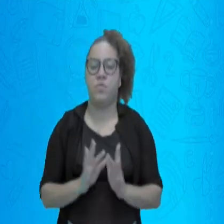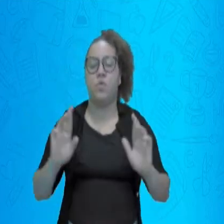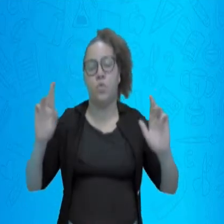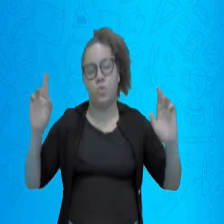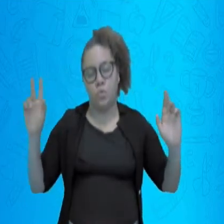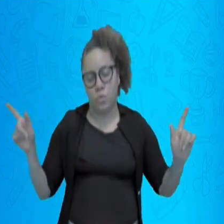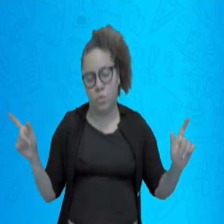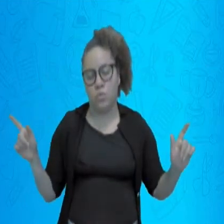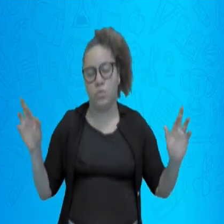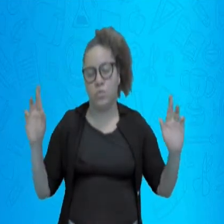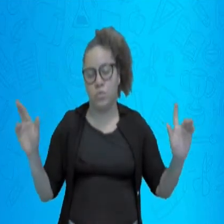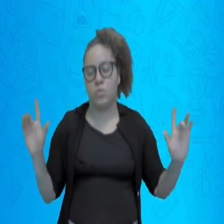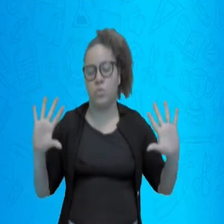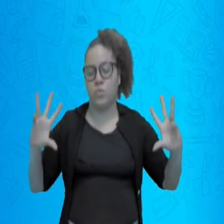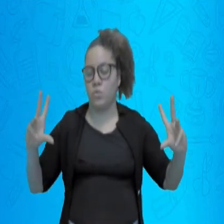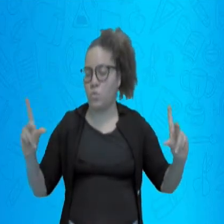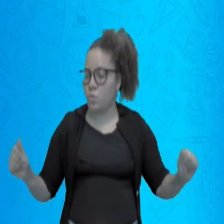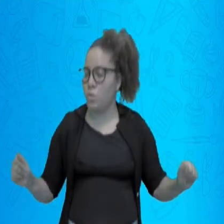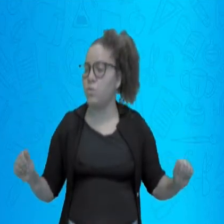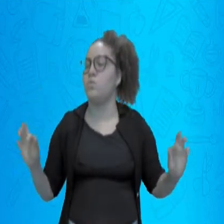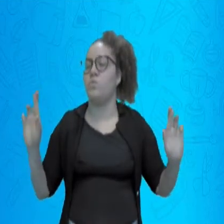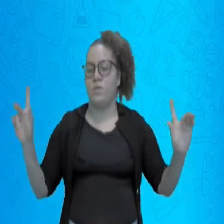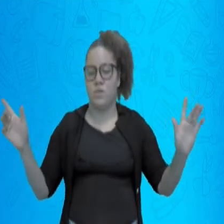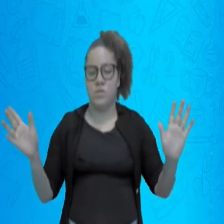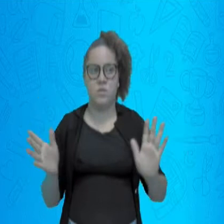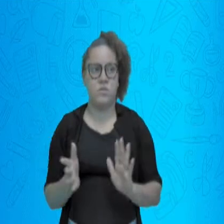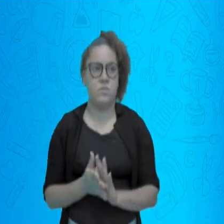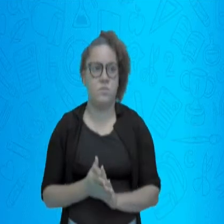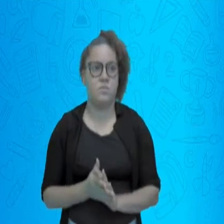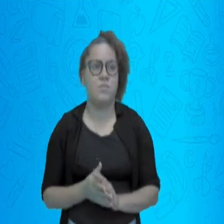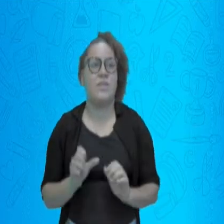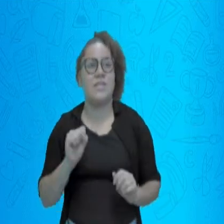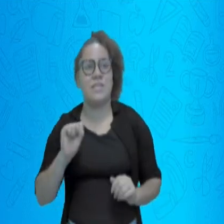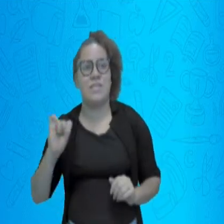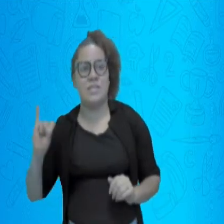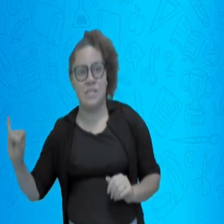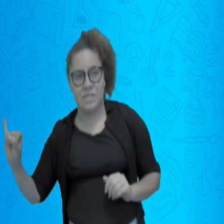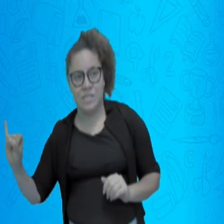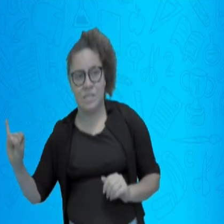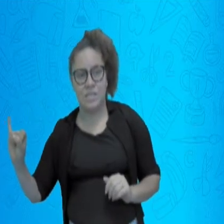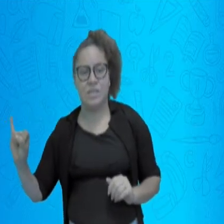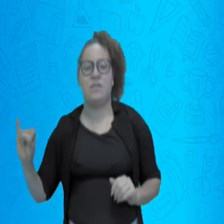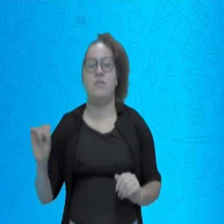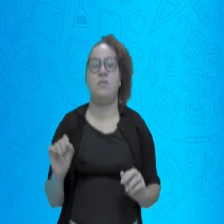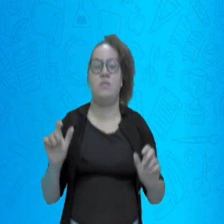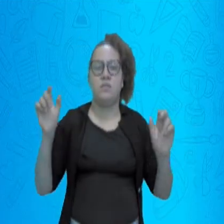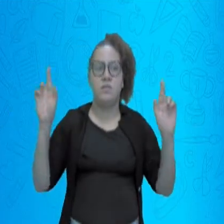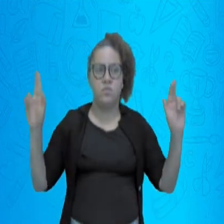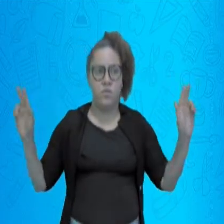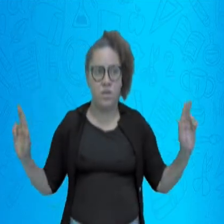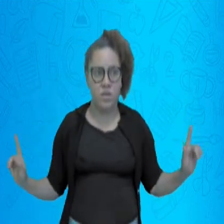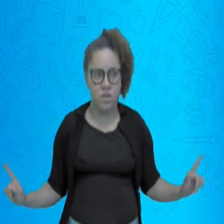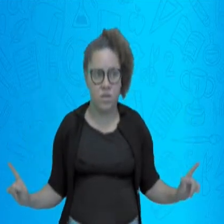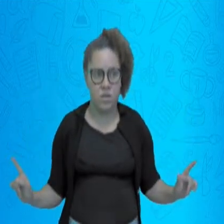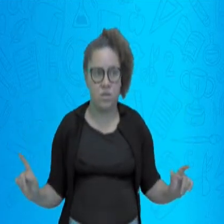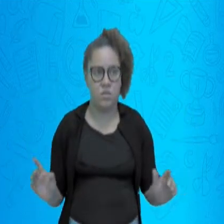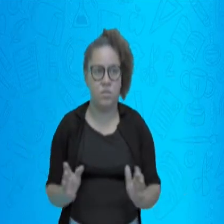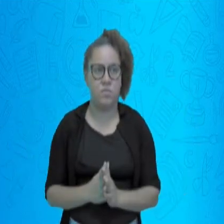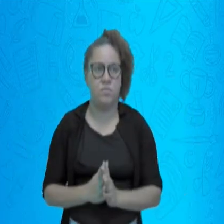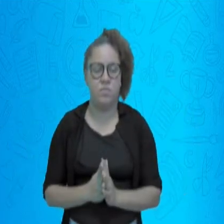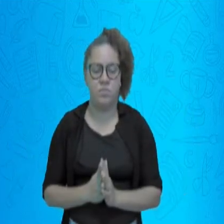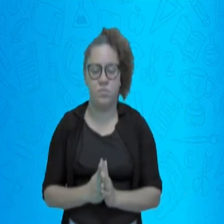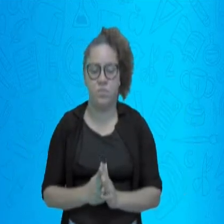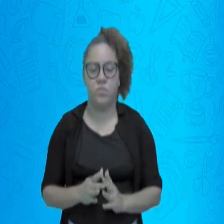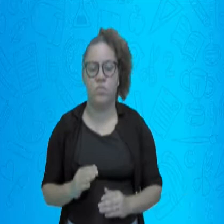ninguém. Mas o que isso quer dizer? Se ninguém é igual a ninguém, o que isso quer dizer? Cada um foi gerado